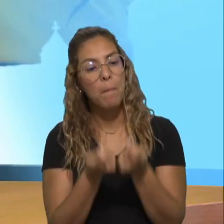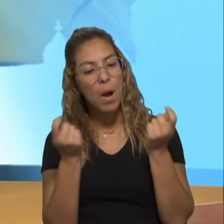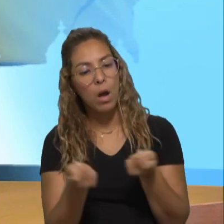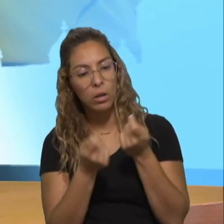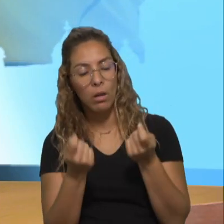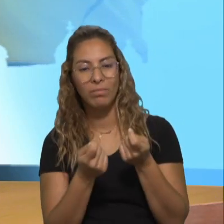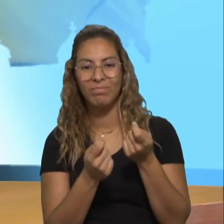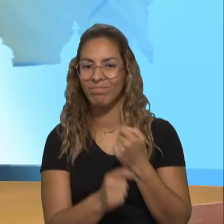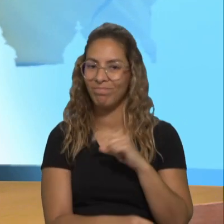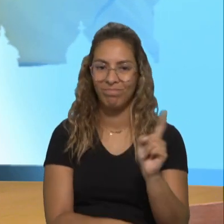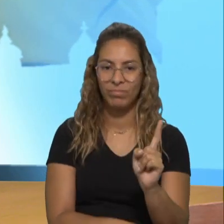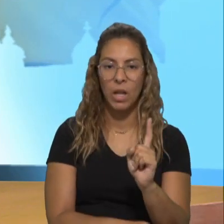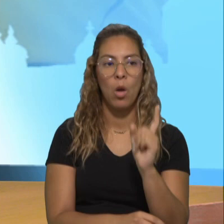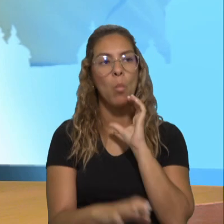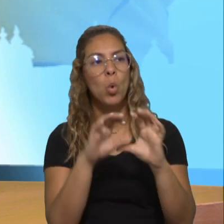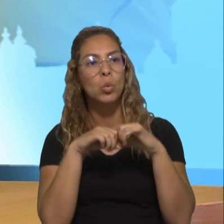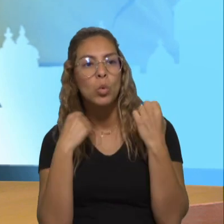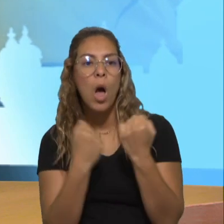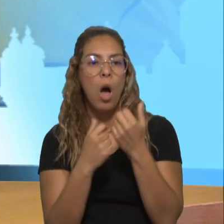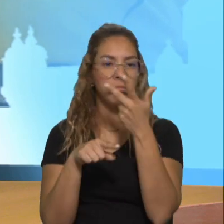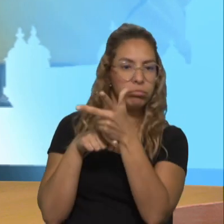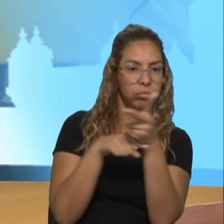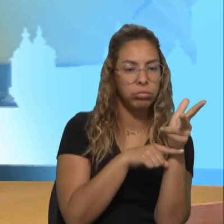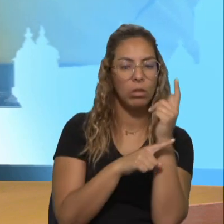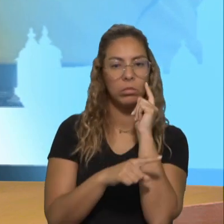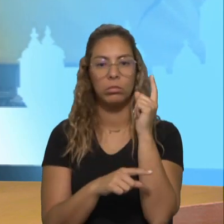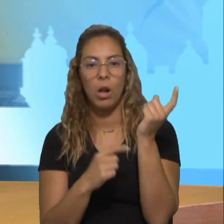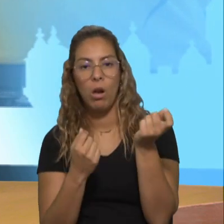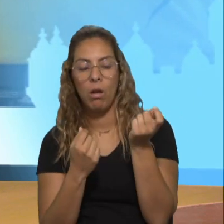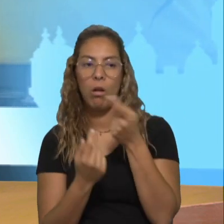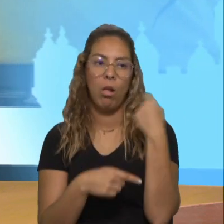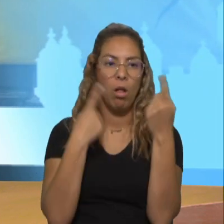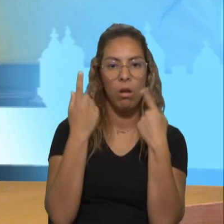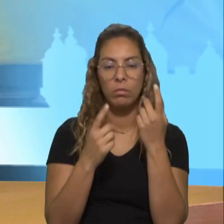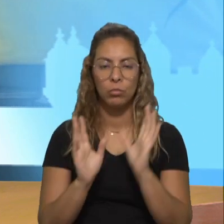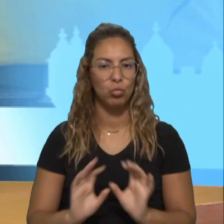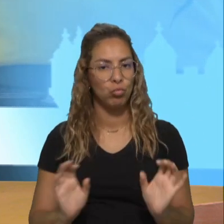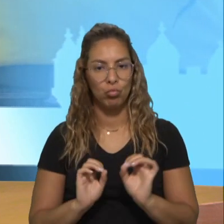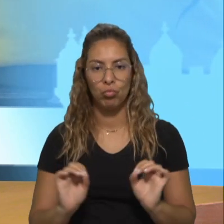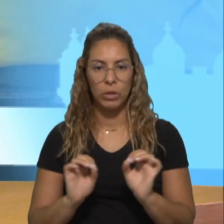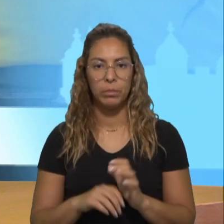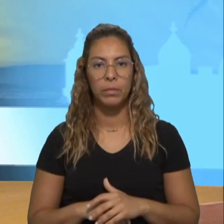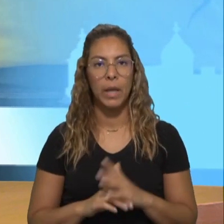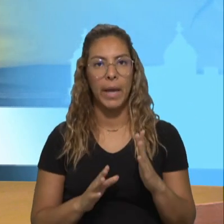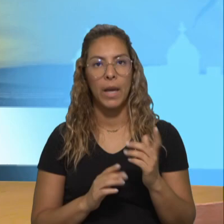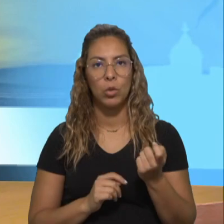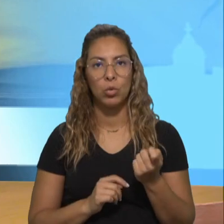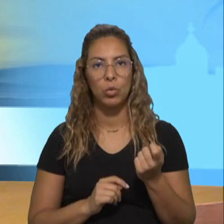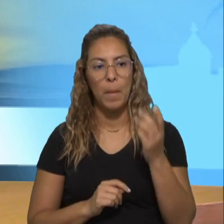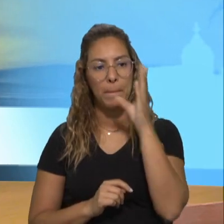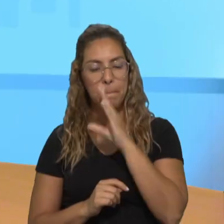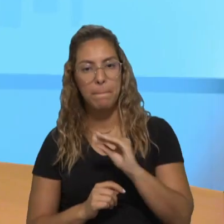eleitoral em termos de mídia. Eu procurei sempre o meio mais sossegado e calado